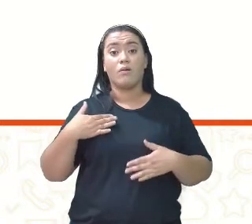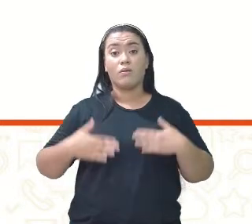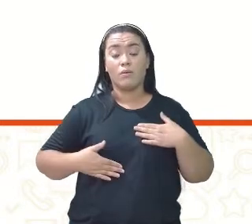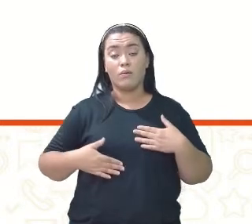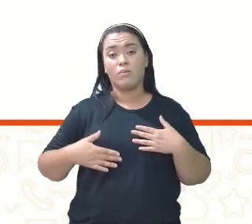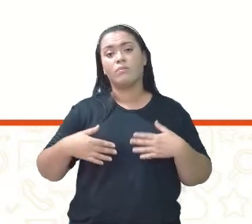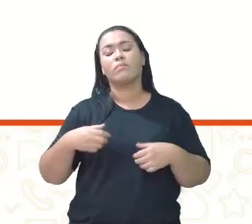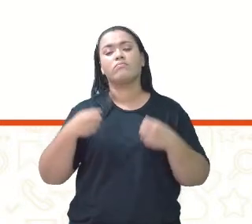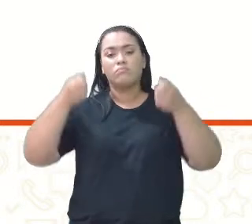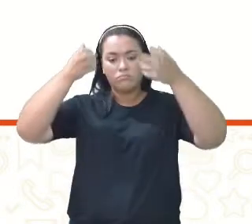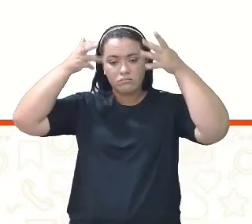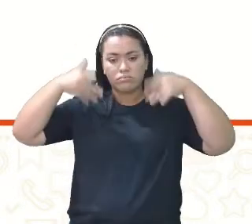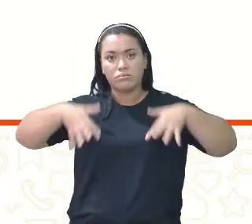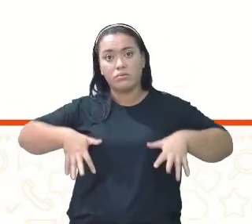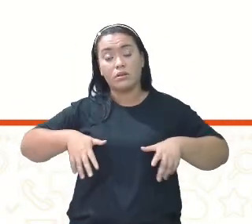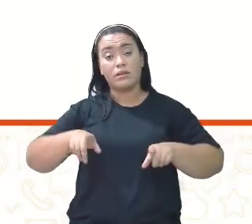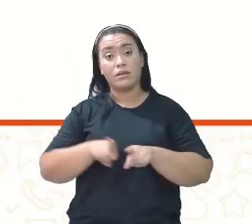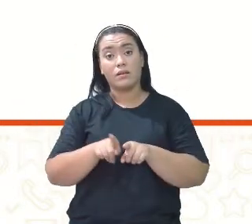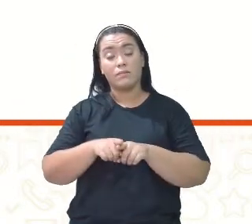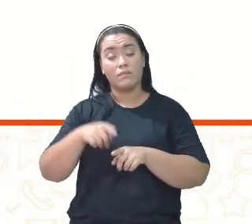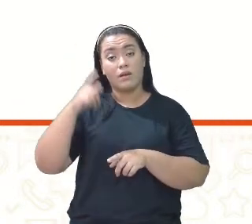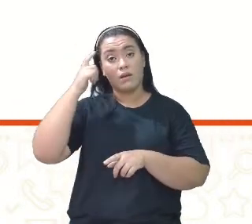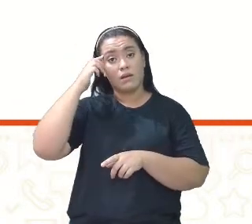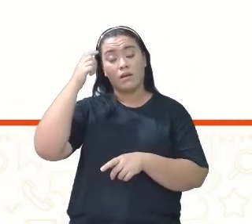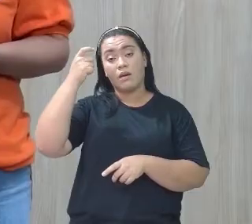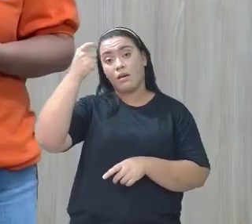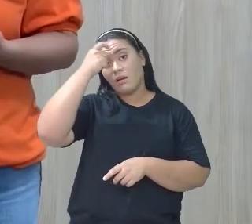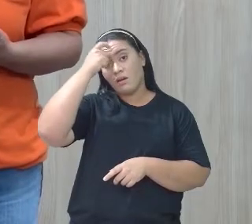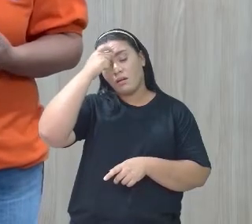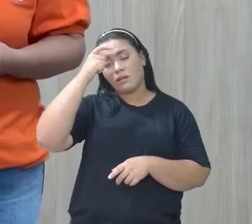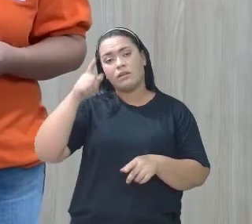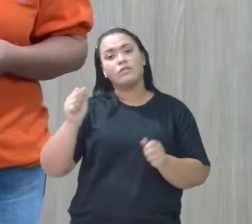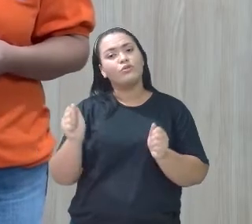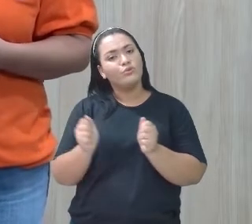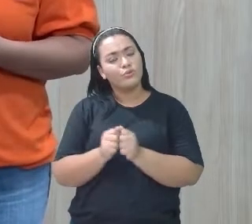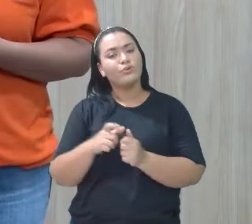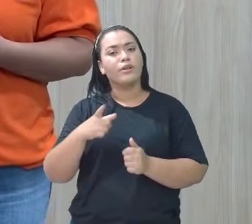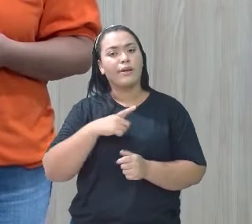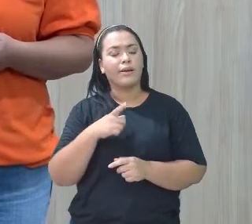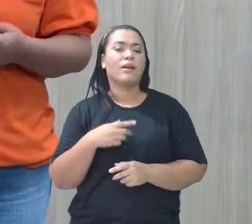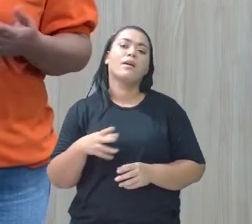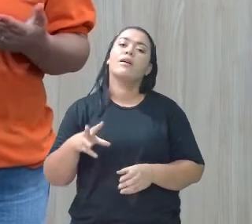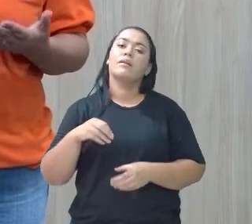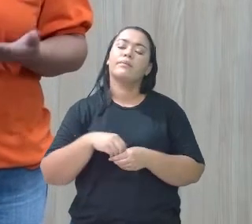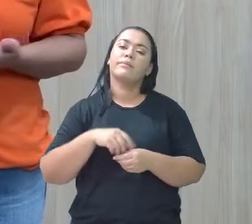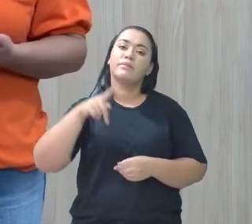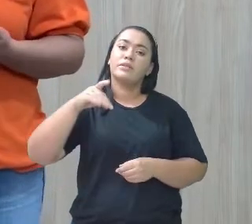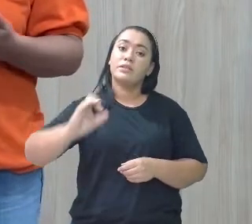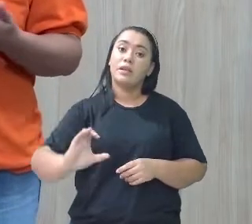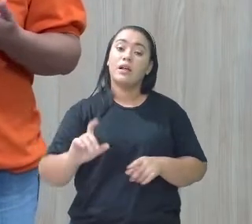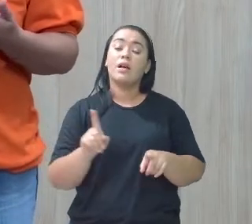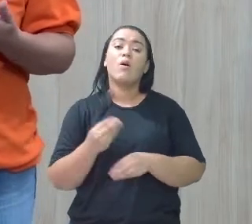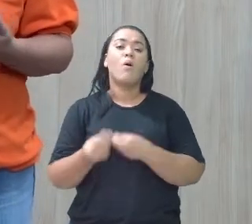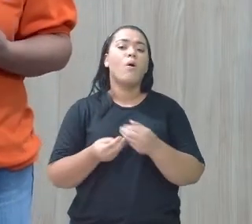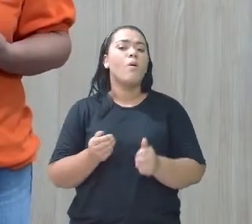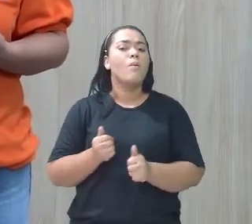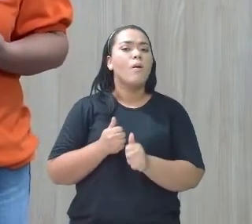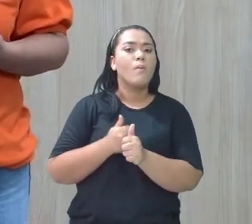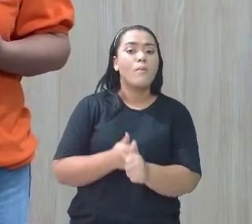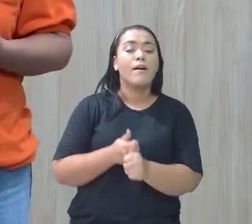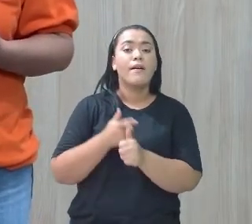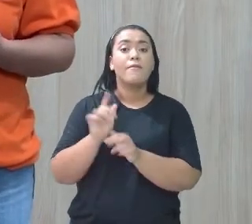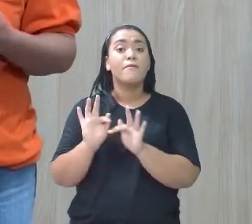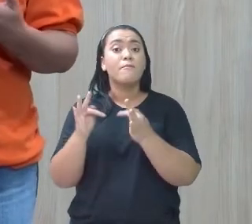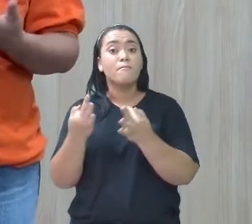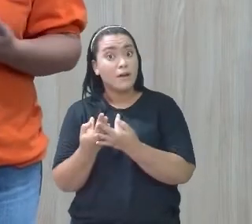cognitiva que vêm acometidas junto com a paralisia cerebral, o acompanhamento da